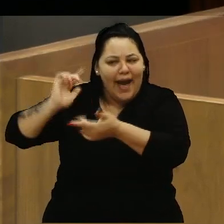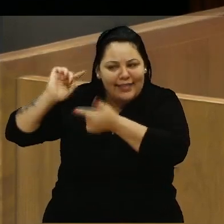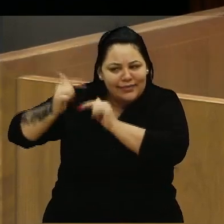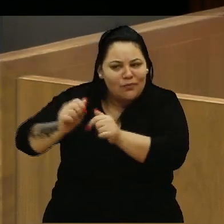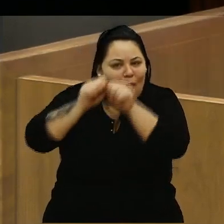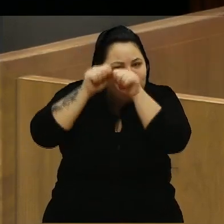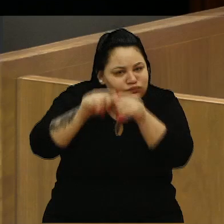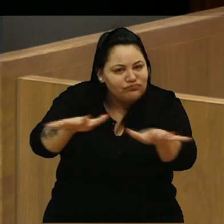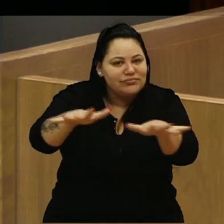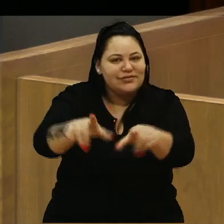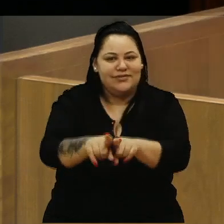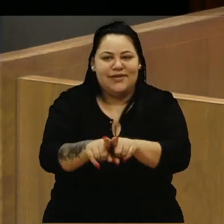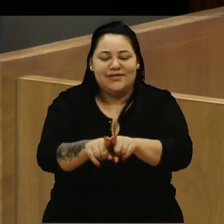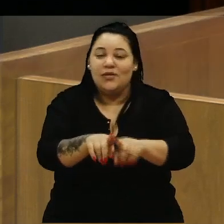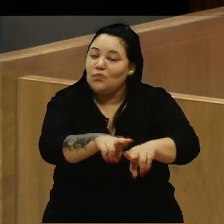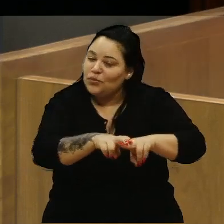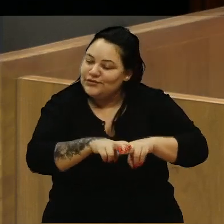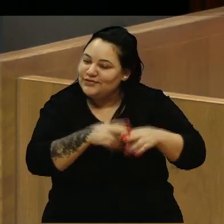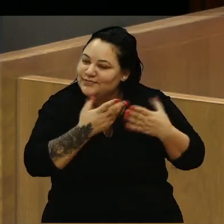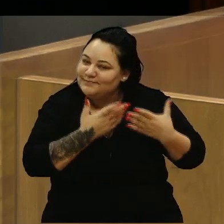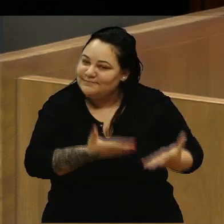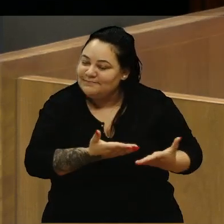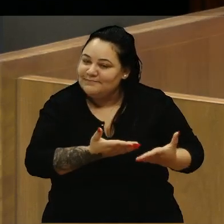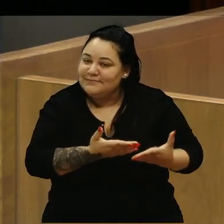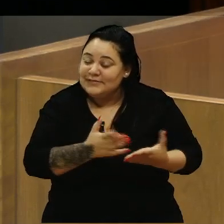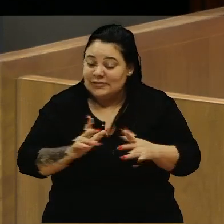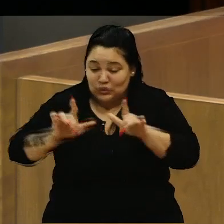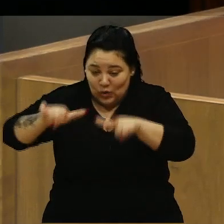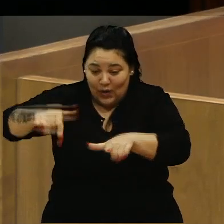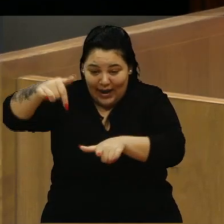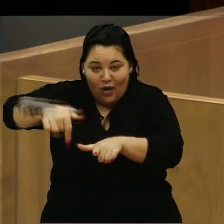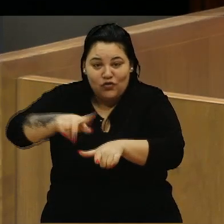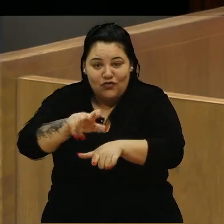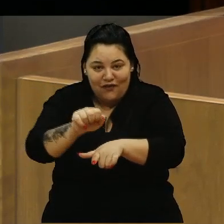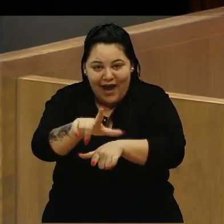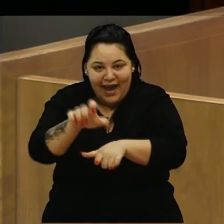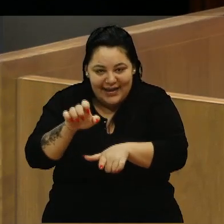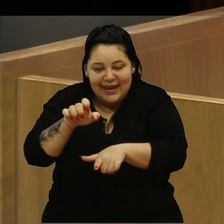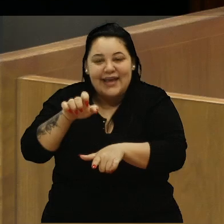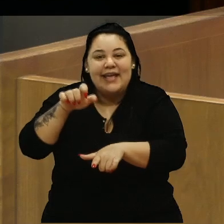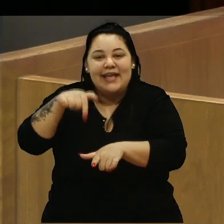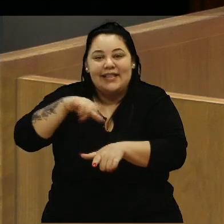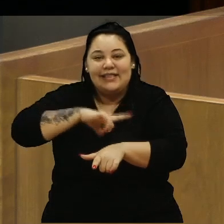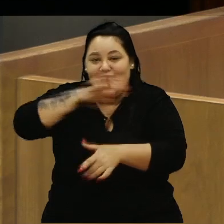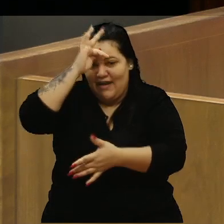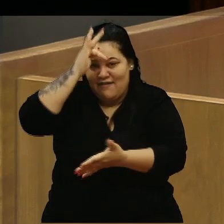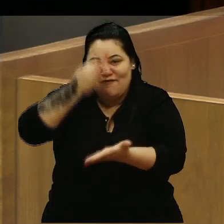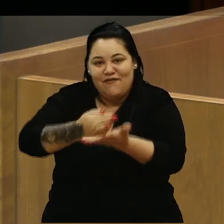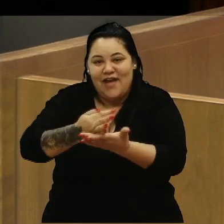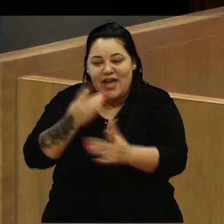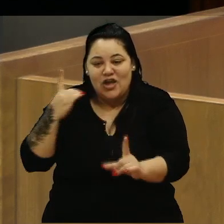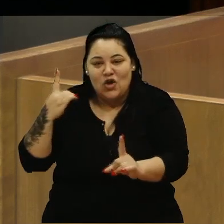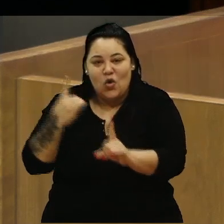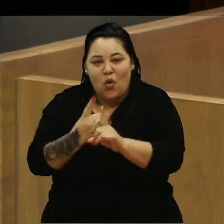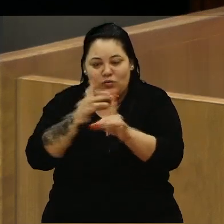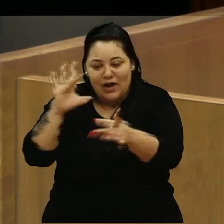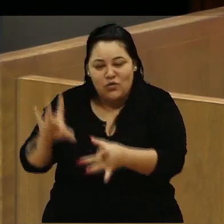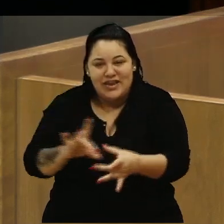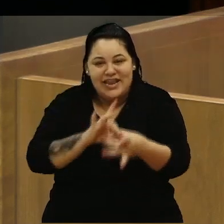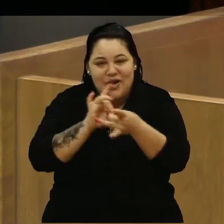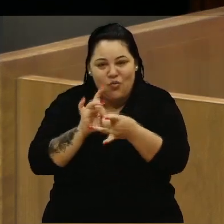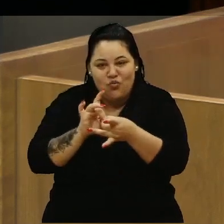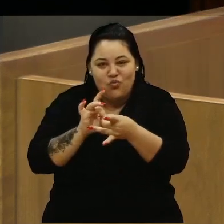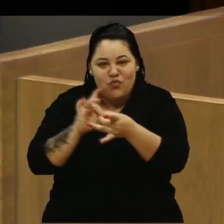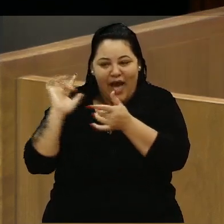perpetuadas. Então, por isso, no Vale Trentino, é onde a fé encontra a tradição, porque nós